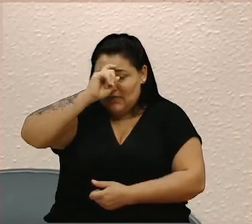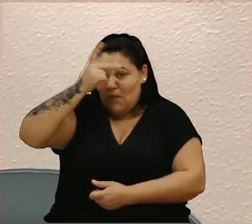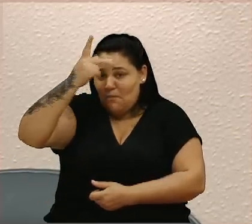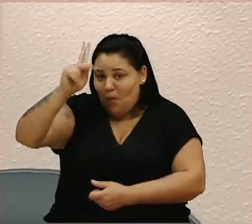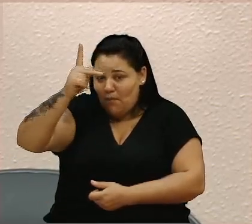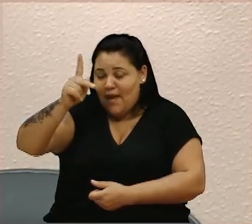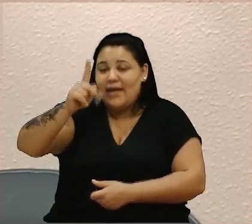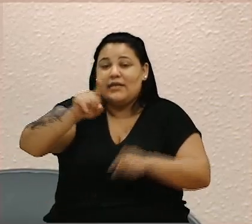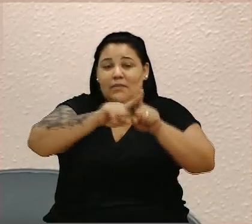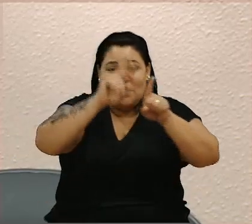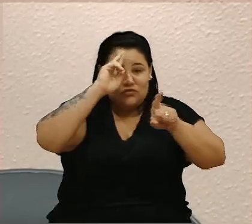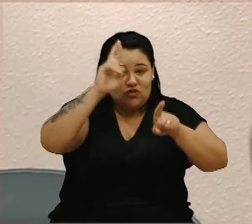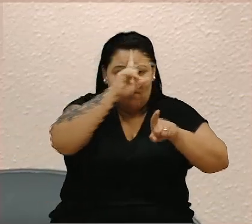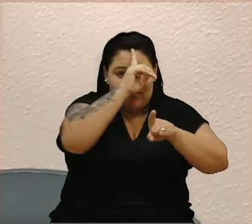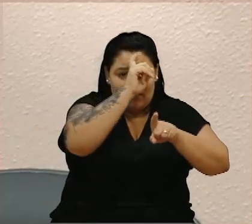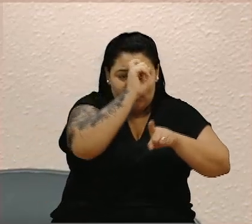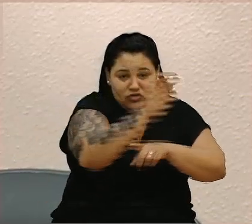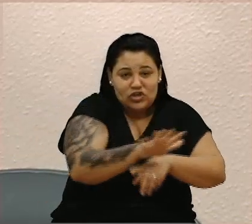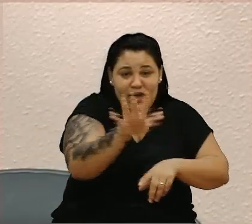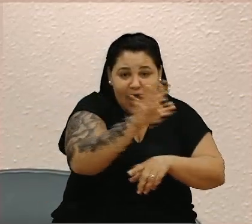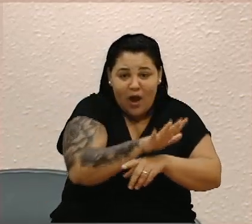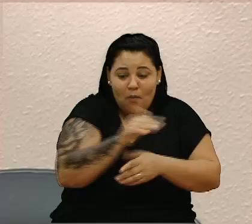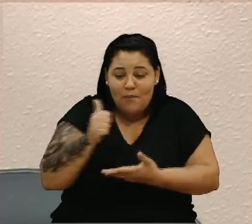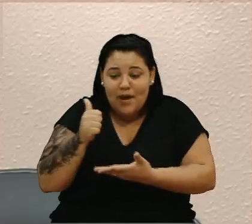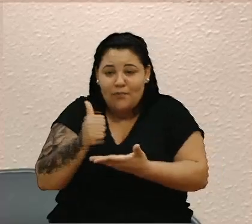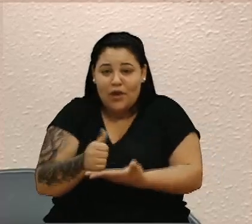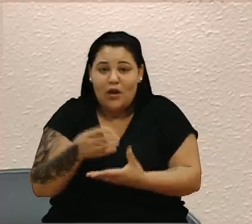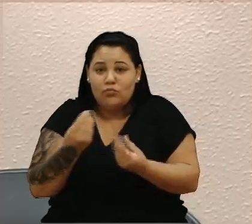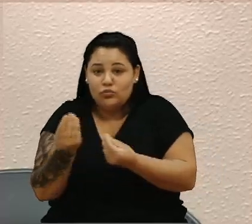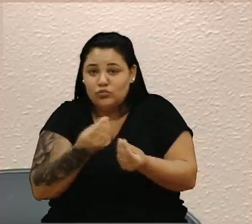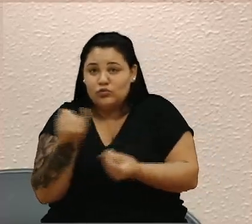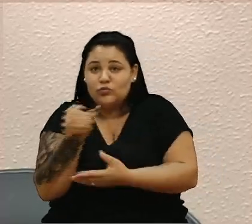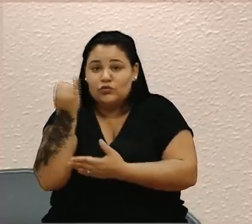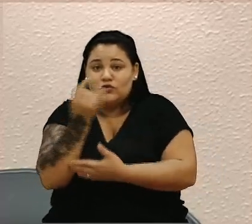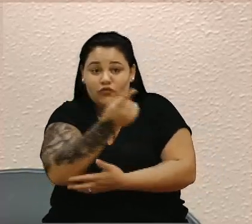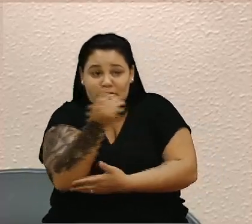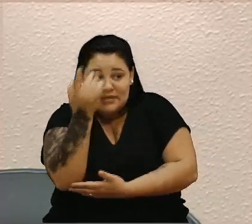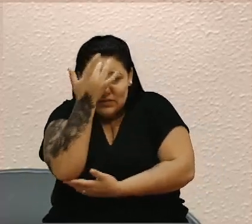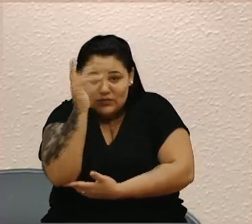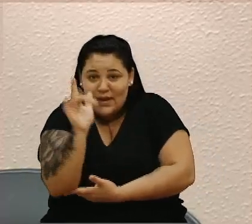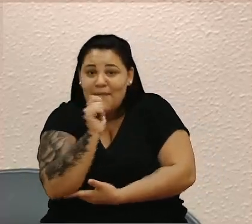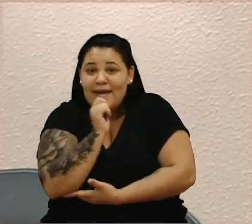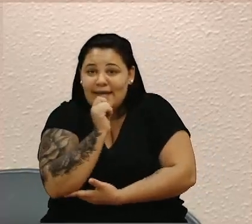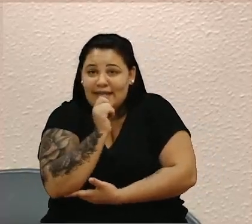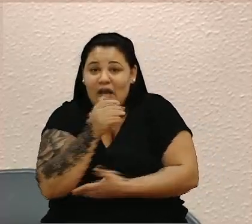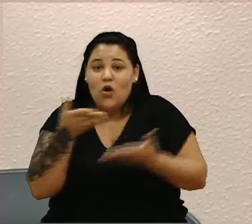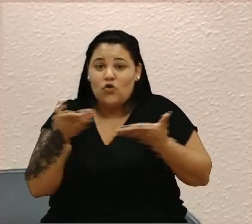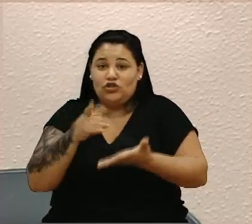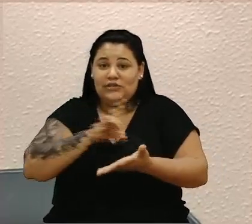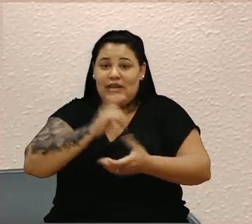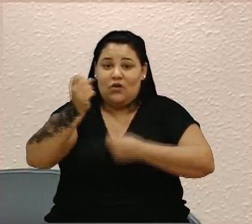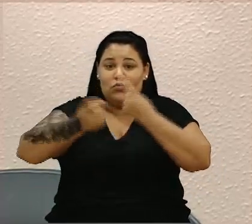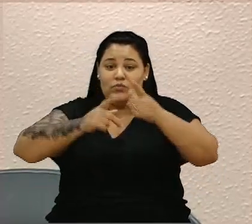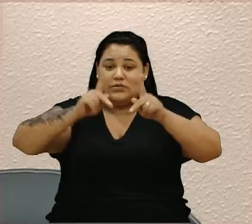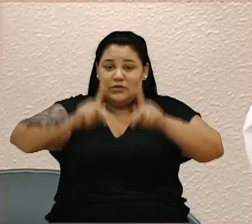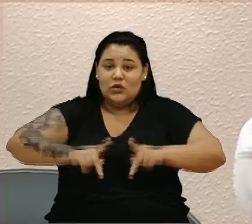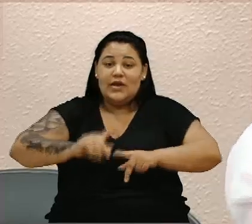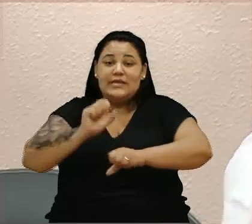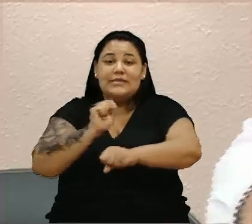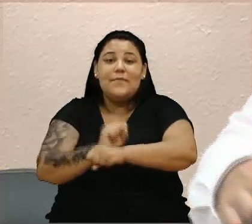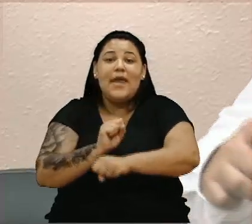Pompeia, em prol de uma questão muito importante. Hoje, se os colegas não sabem, nós temos pessoas